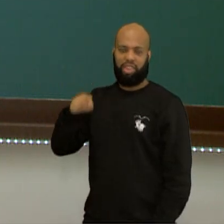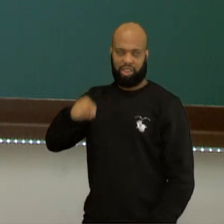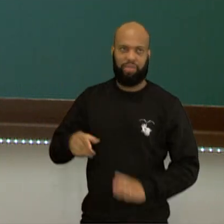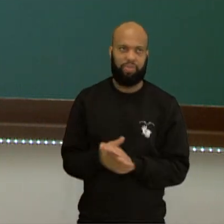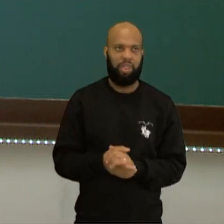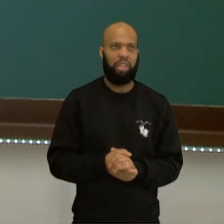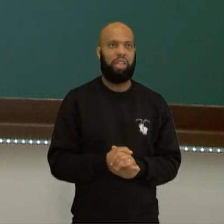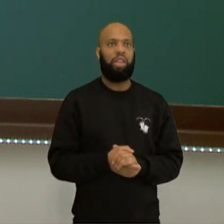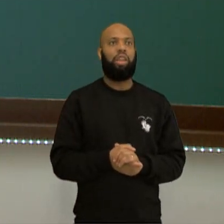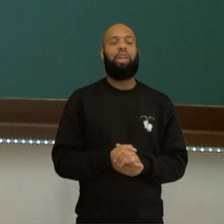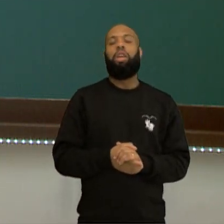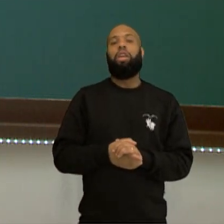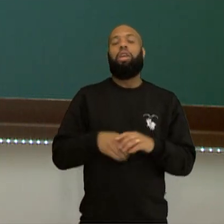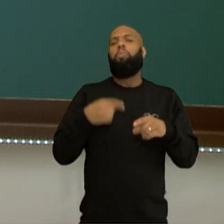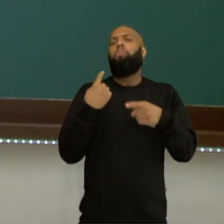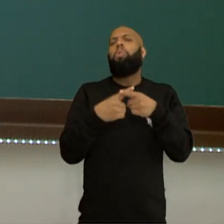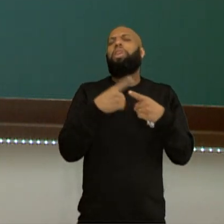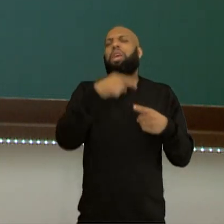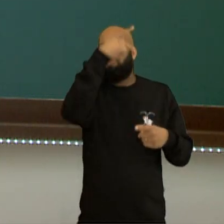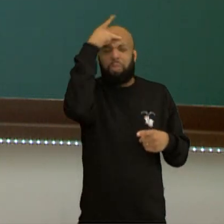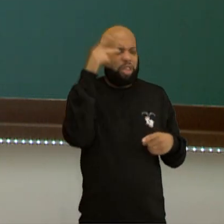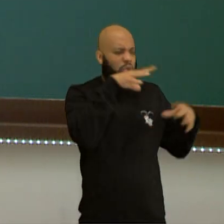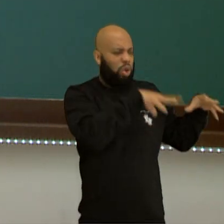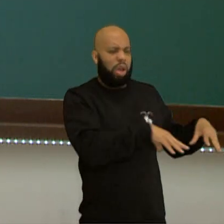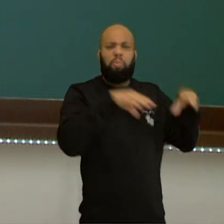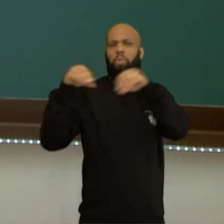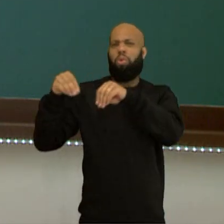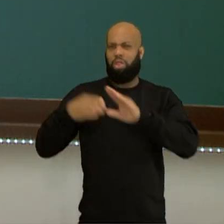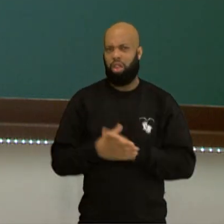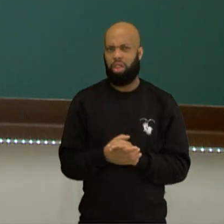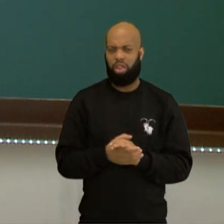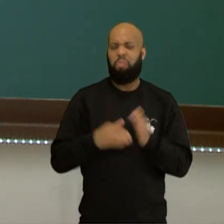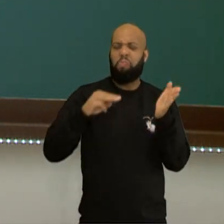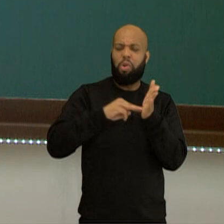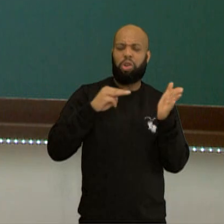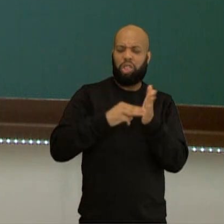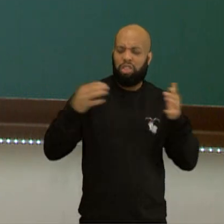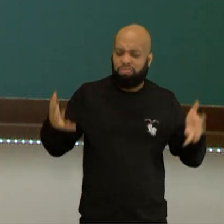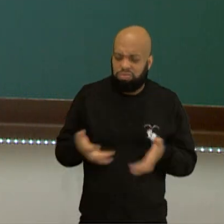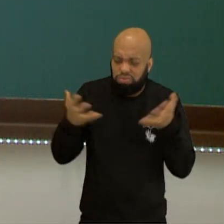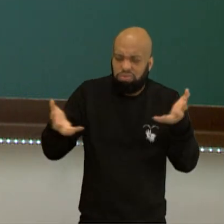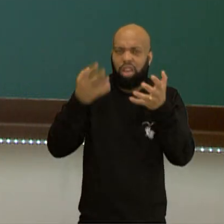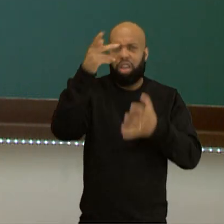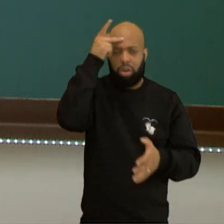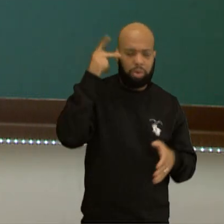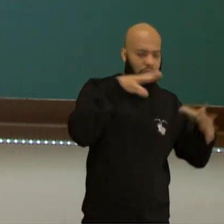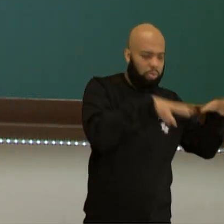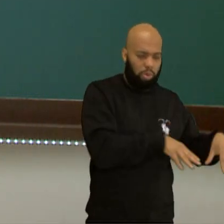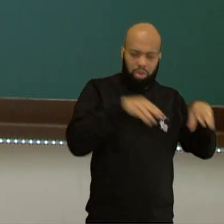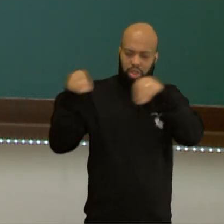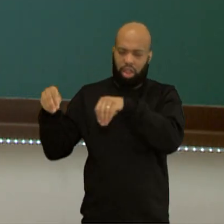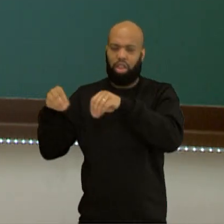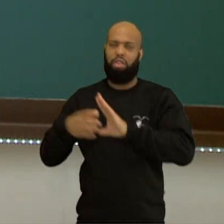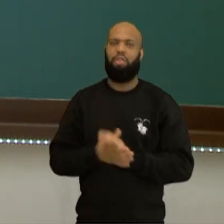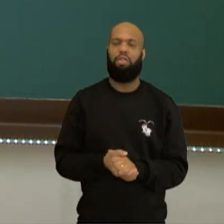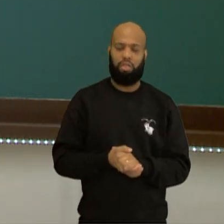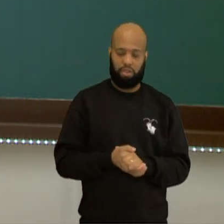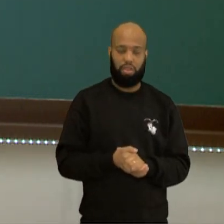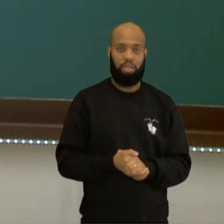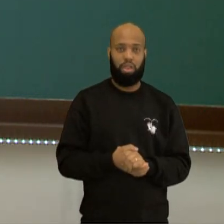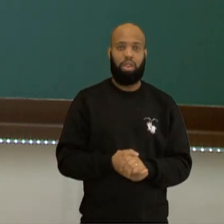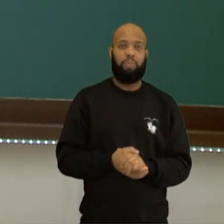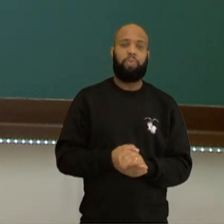Ou ainda, por que as pessoas migram? Quais os motivos que levam as pessoas a mudarem de um lugar para o outro?